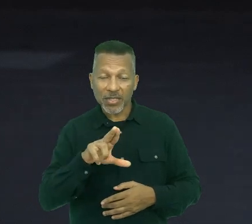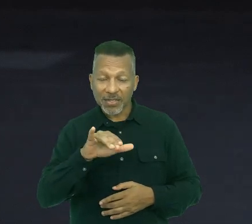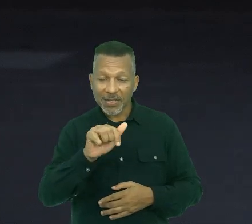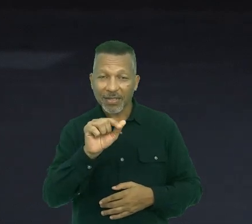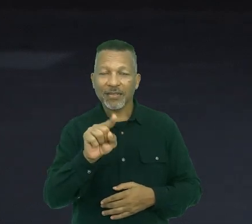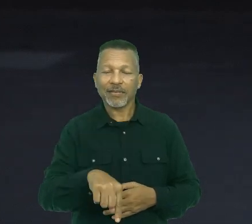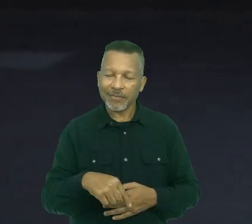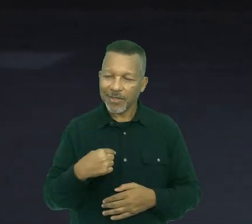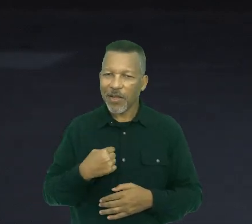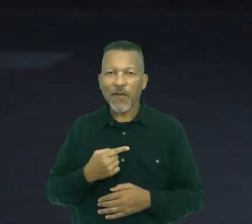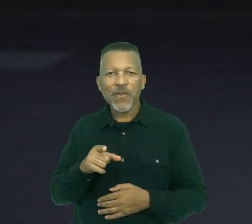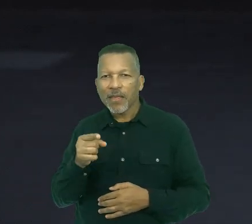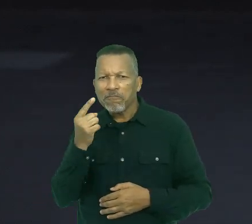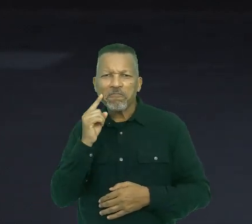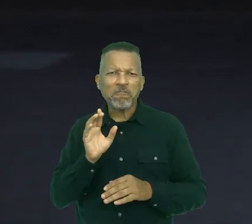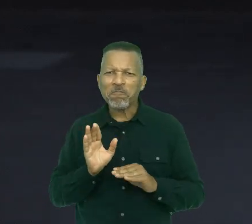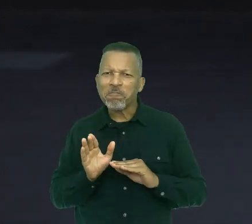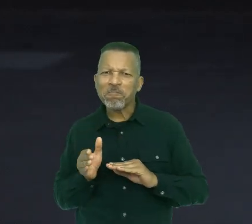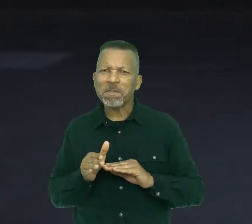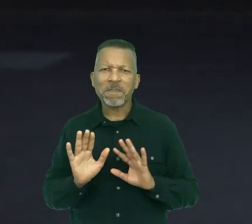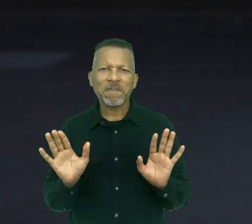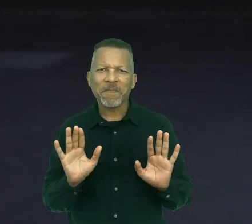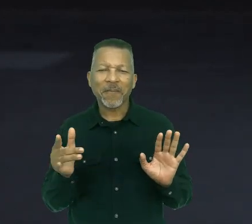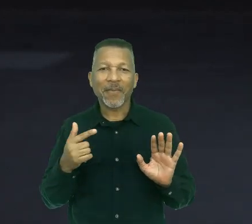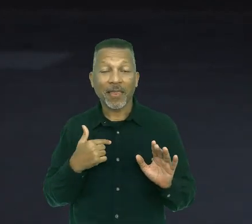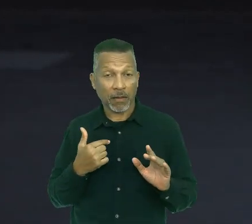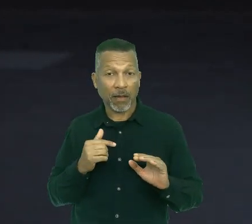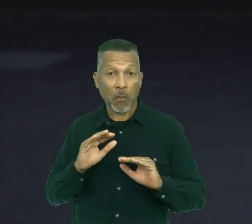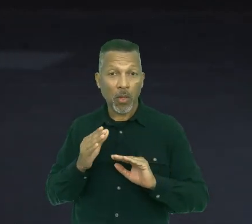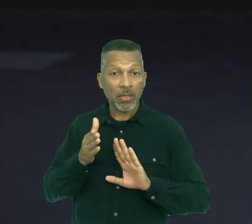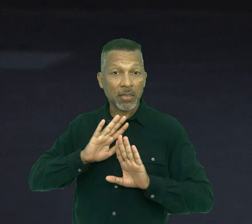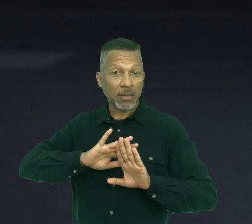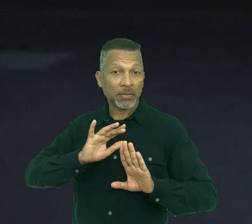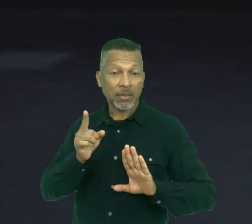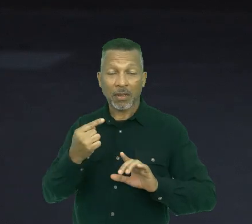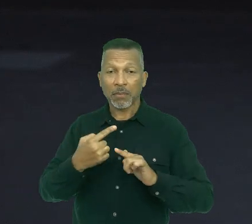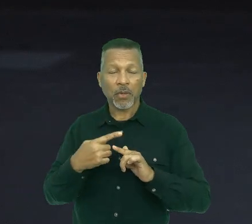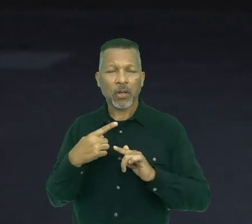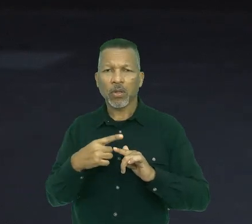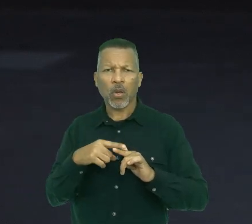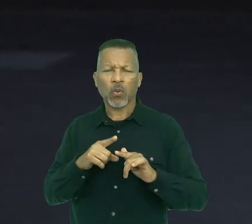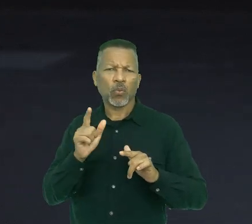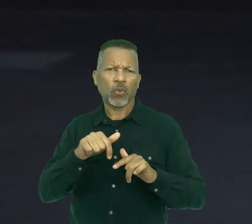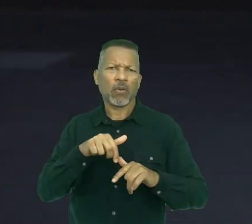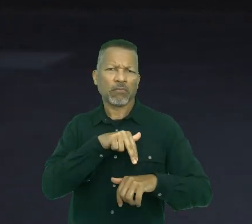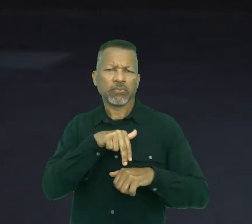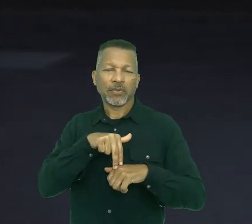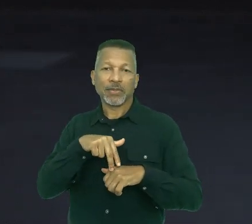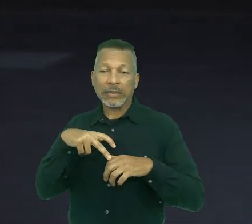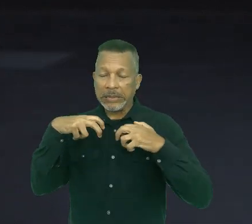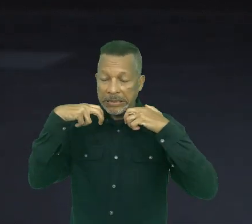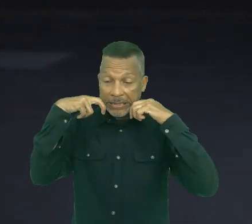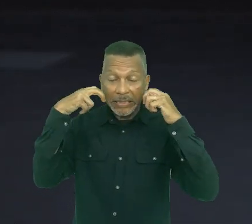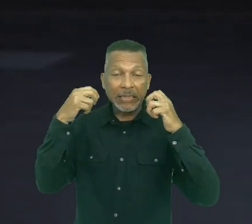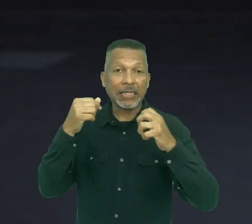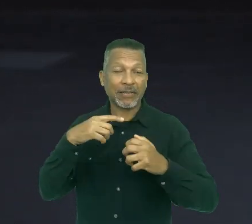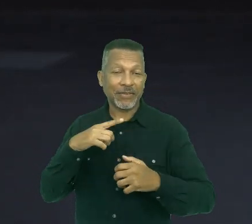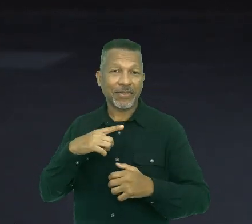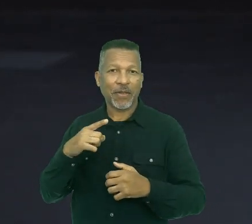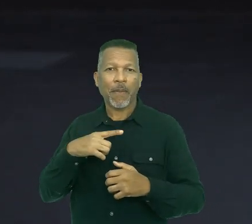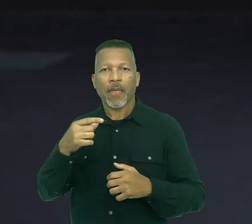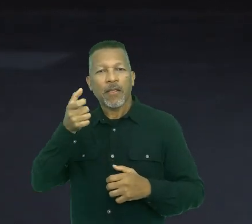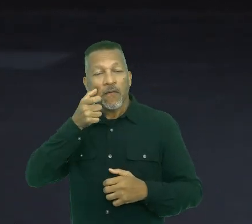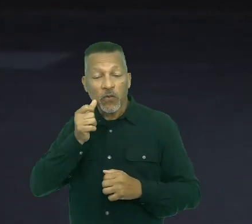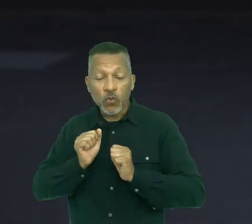assim, pela lateral, eu entrei já pelos bastidores, porque eu não ia fazer palco, eu era muito tímida, mas acompanhando uma